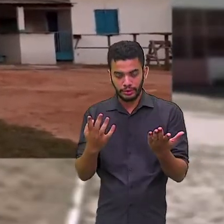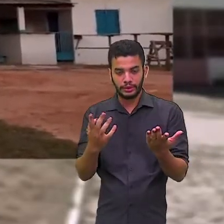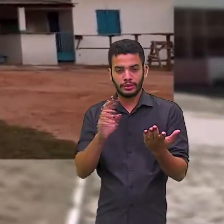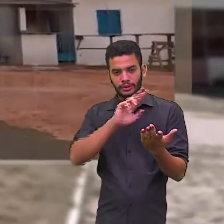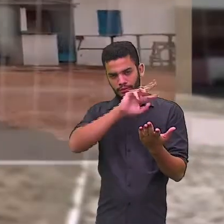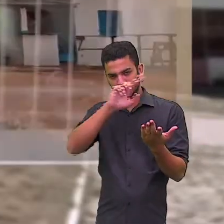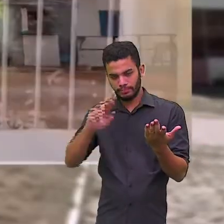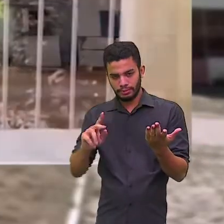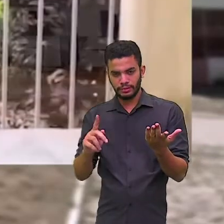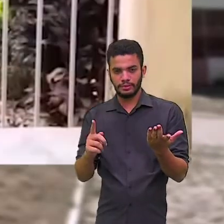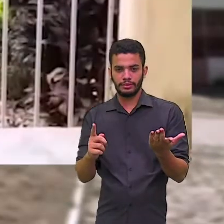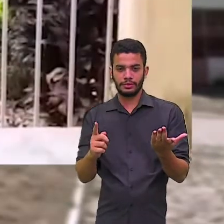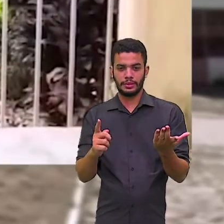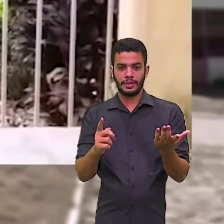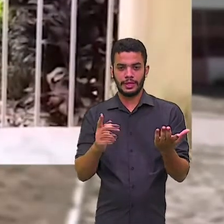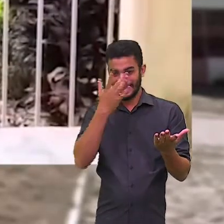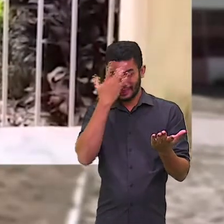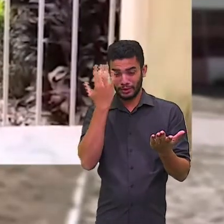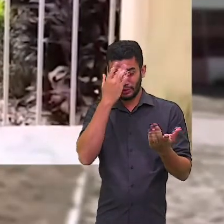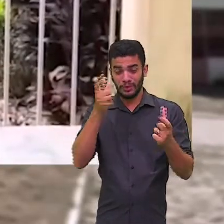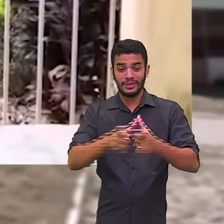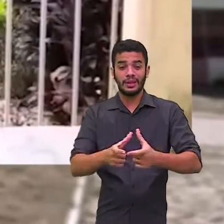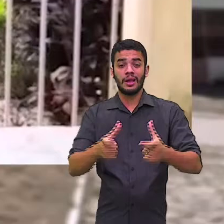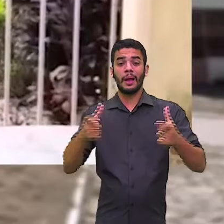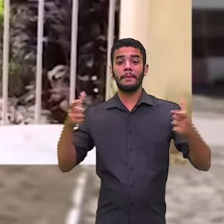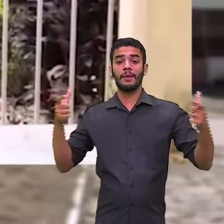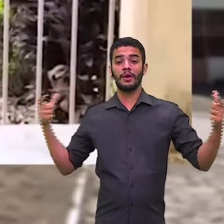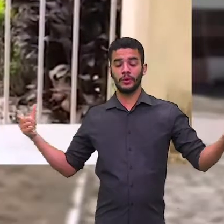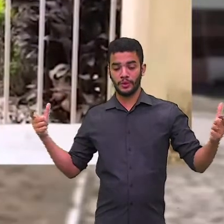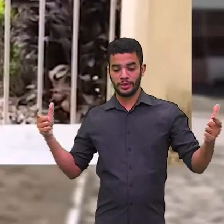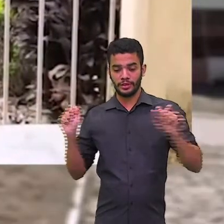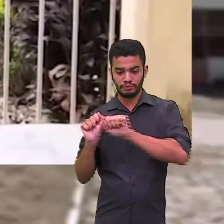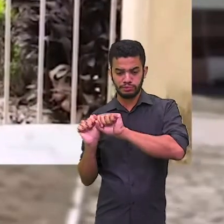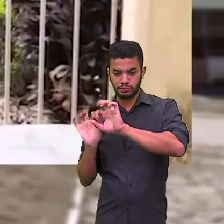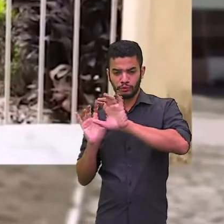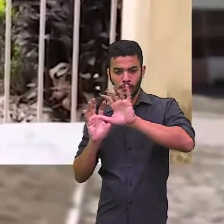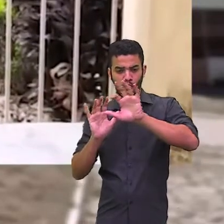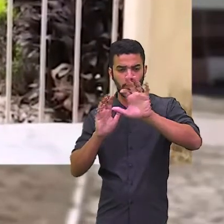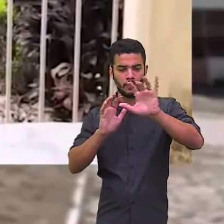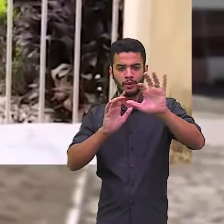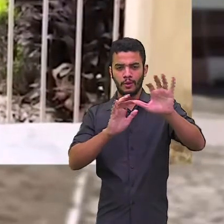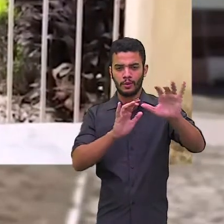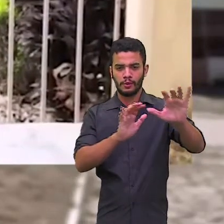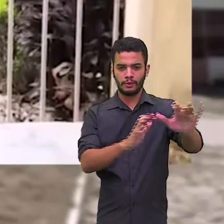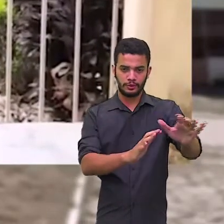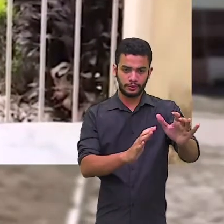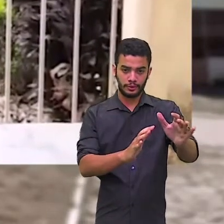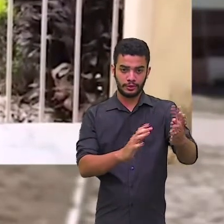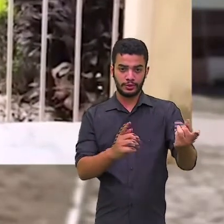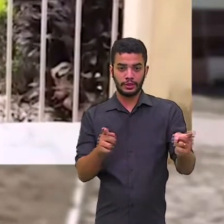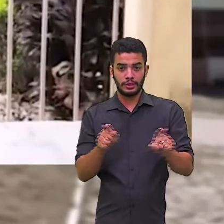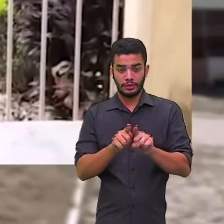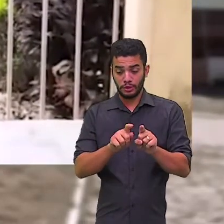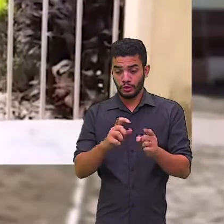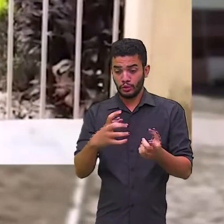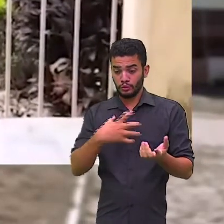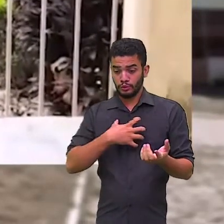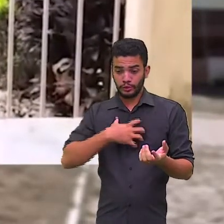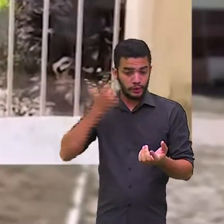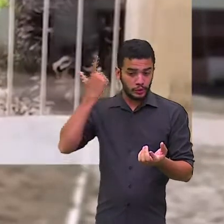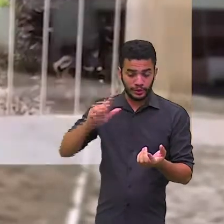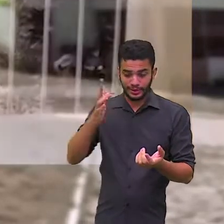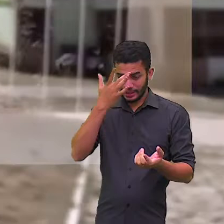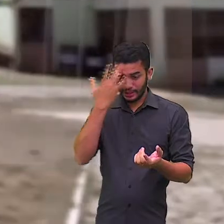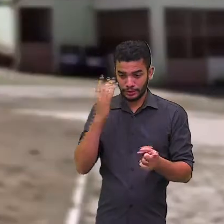concentra a maior parte da população, onde a gente faz festividades, e também, assim, é uma forma de interagir comunidade